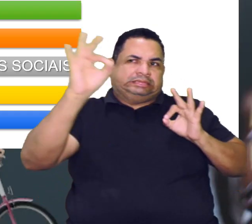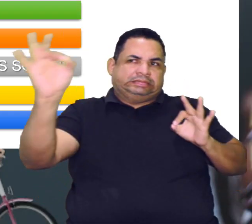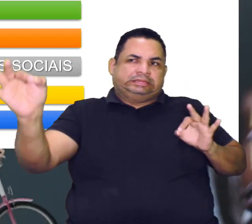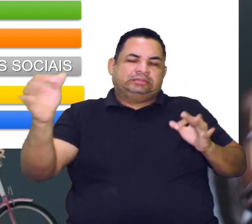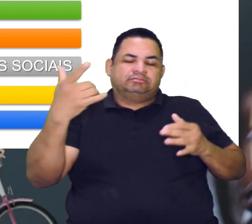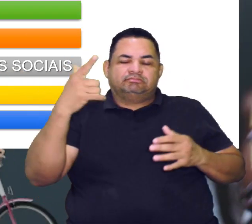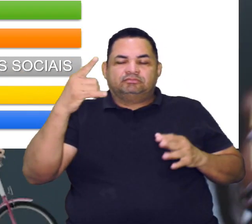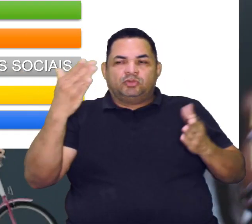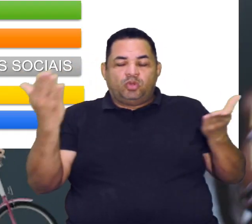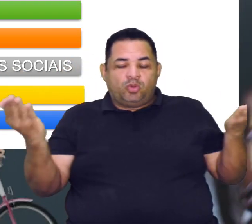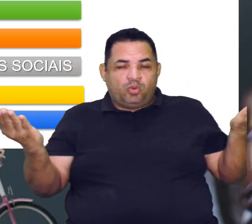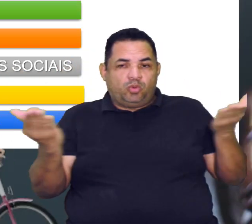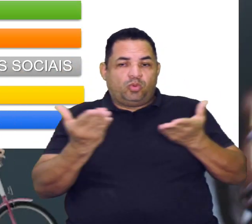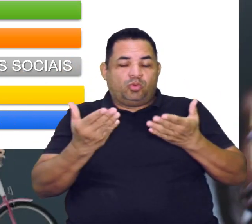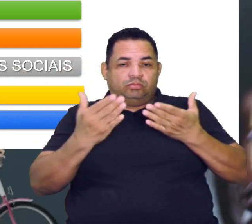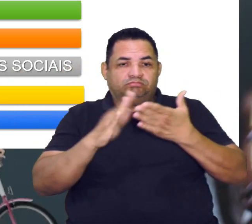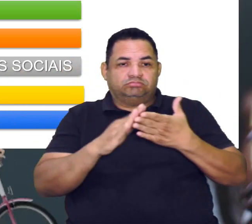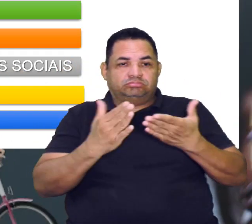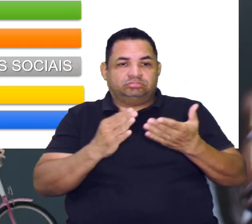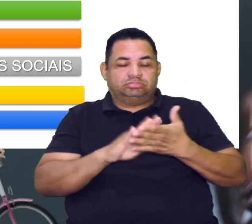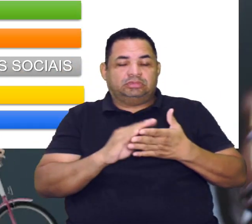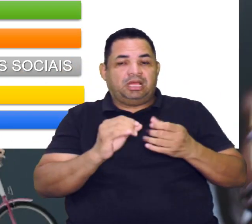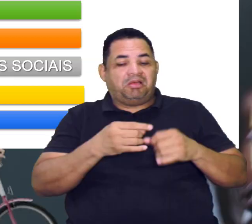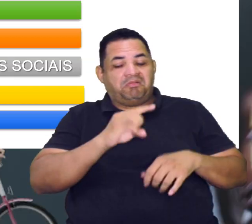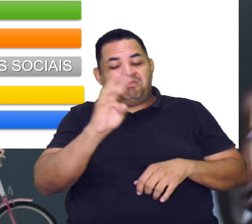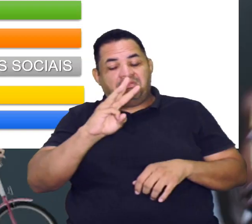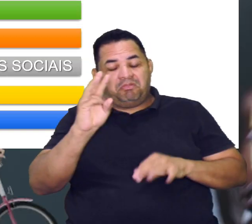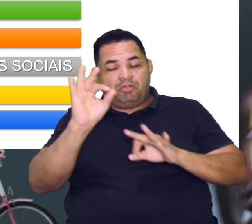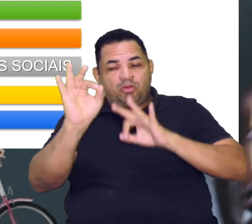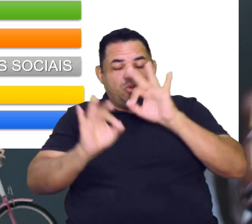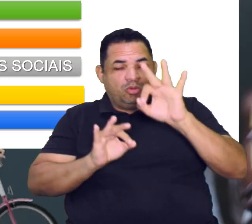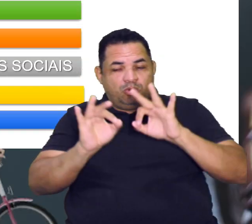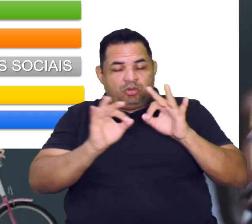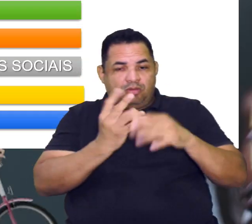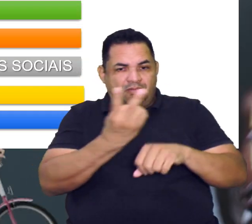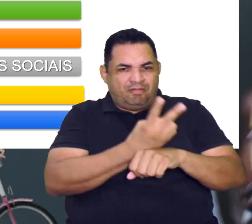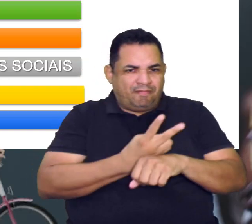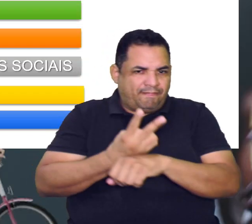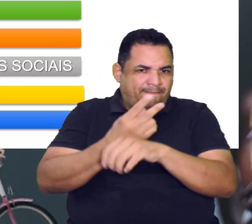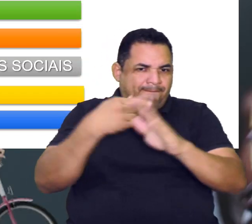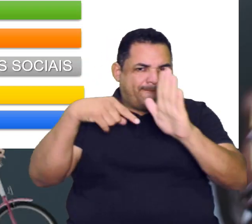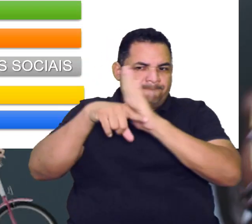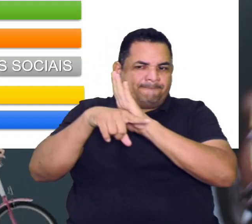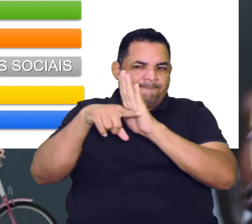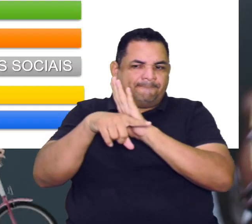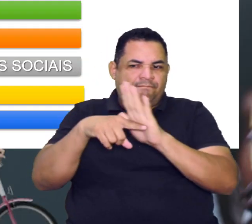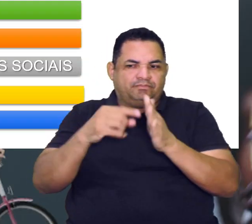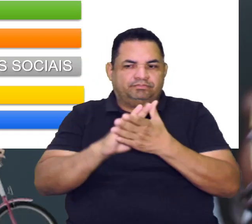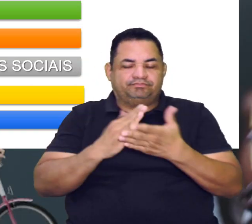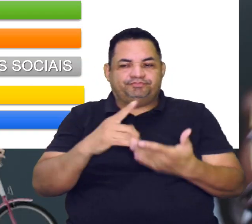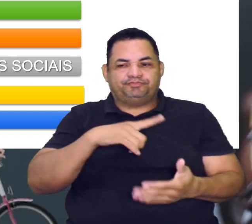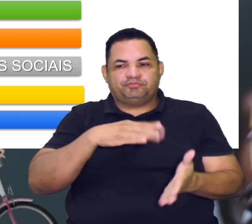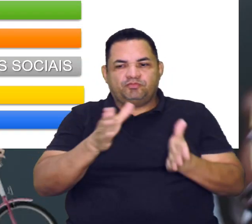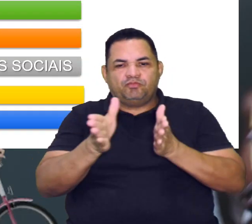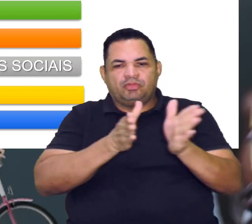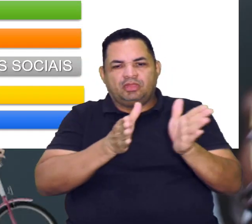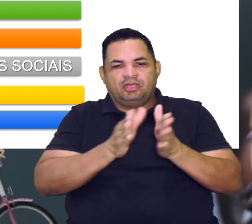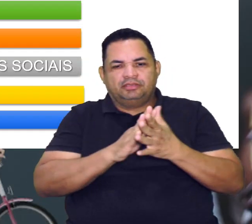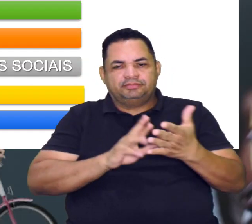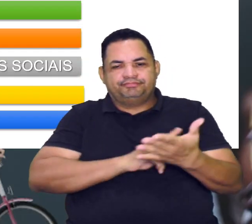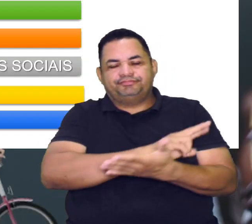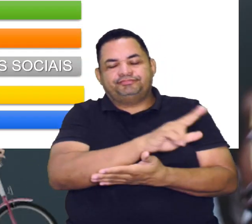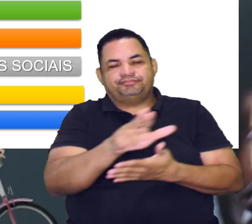não teria. Então eu já abro uma página aí, eu faço uma busca, uma pesquisa e eu tenho acesso a